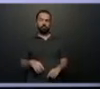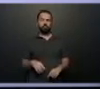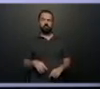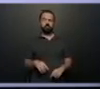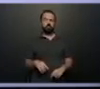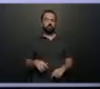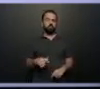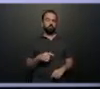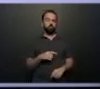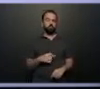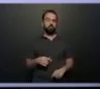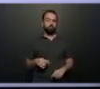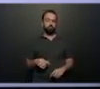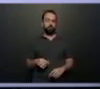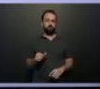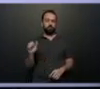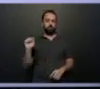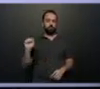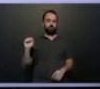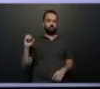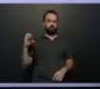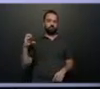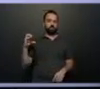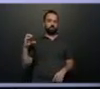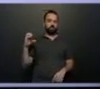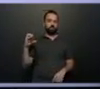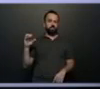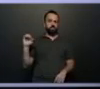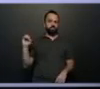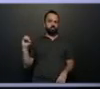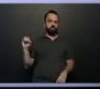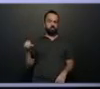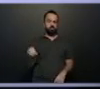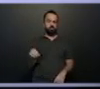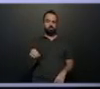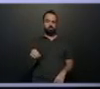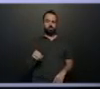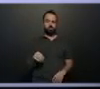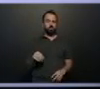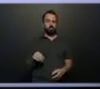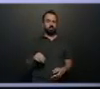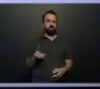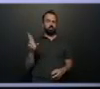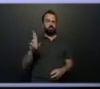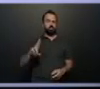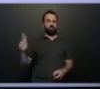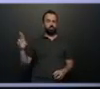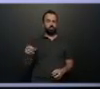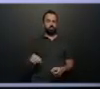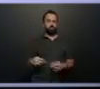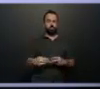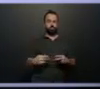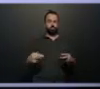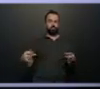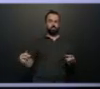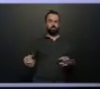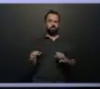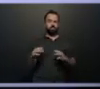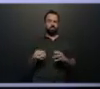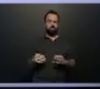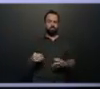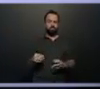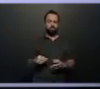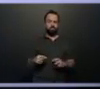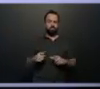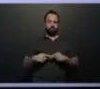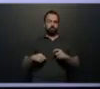gente tem o aço inox usado nos talheres e em vários utensílios da cozinha, o bronze, o